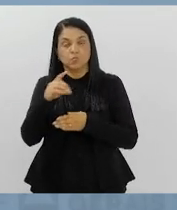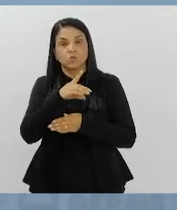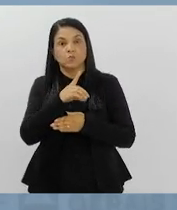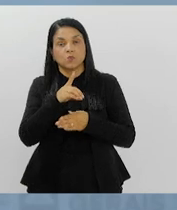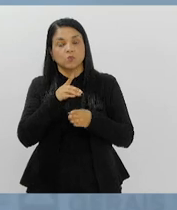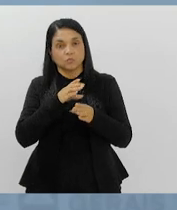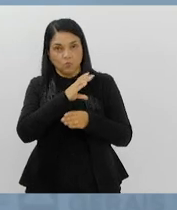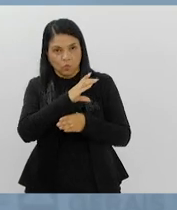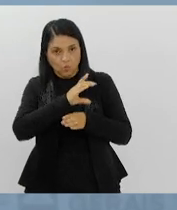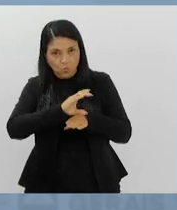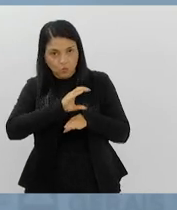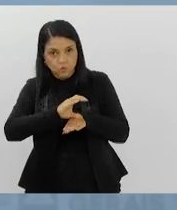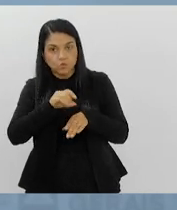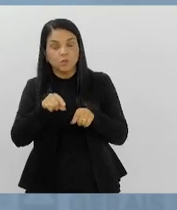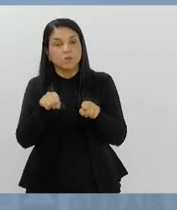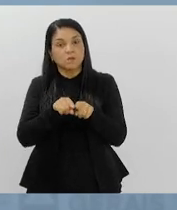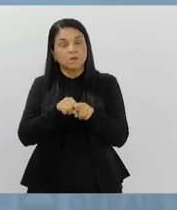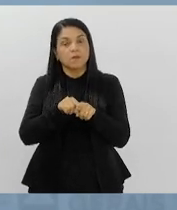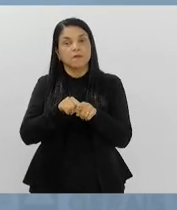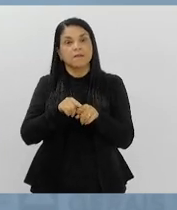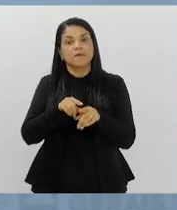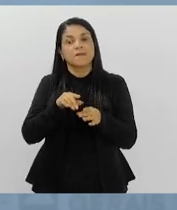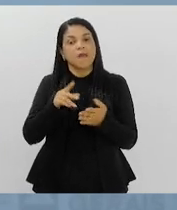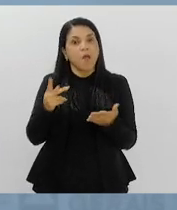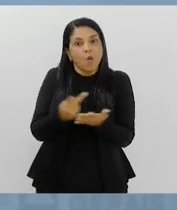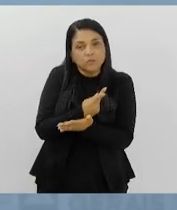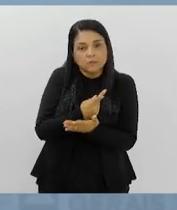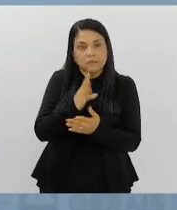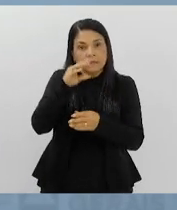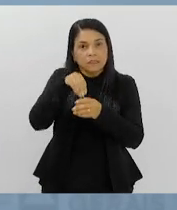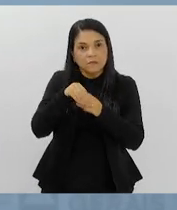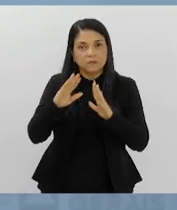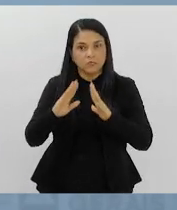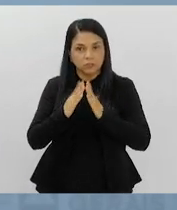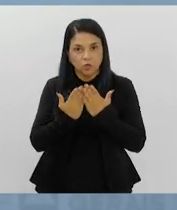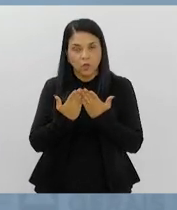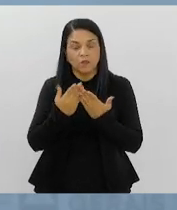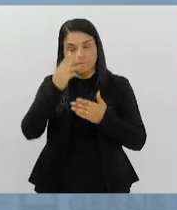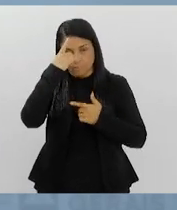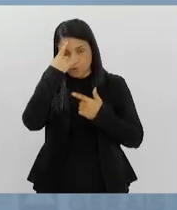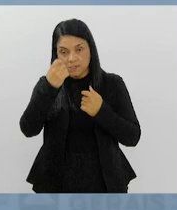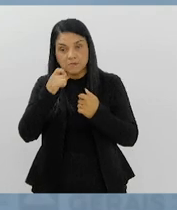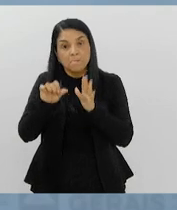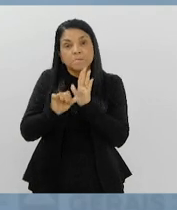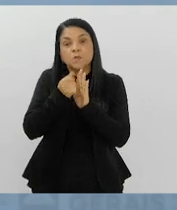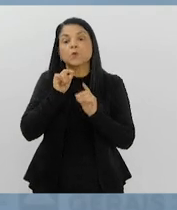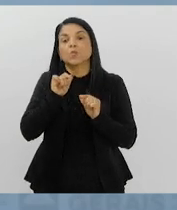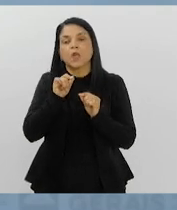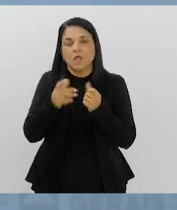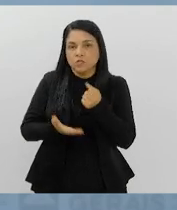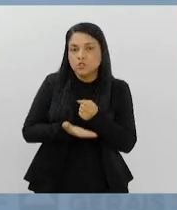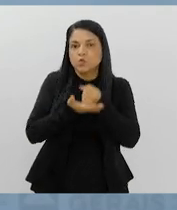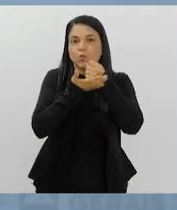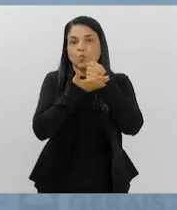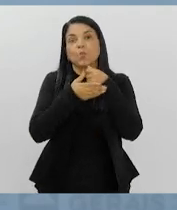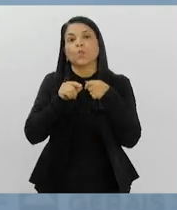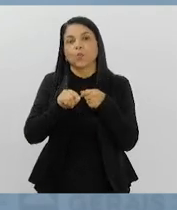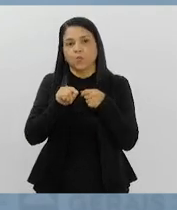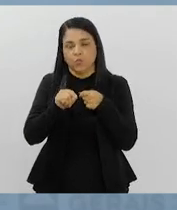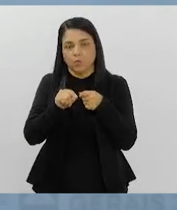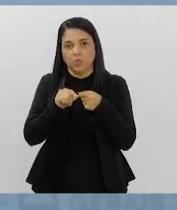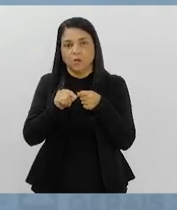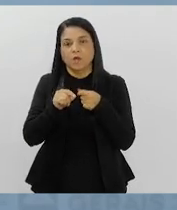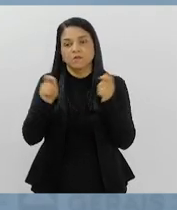seja, caso haja um ataque, o que, que é o primeiro, né, o procedimento que tem que ser feito em termos de primeiro socorro? Então, foi feita